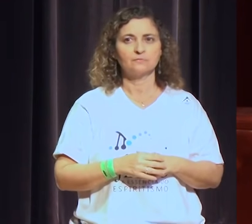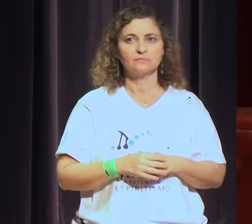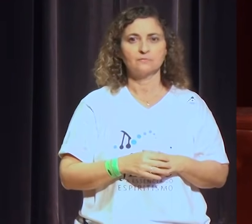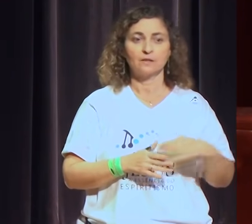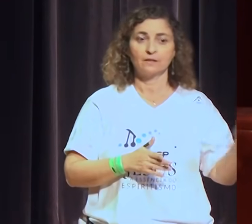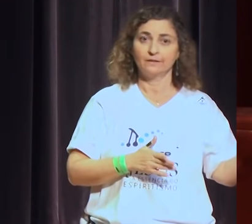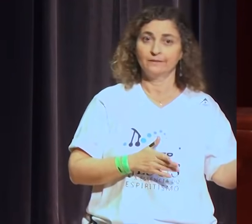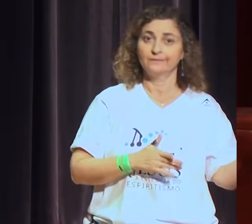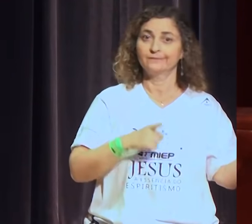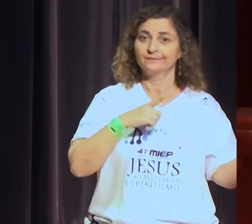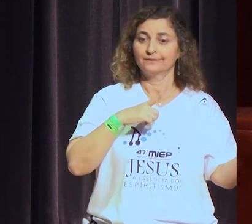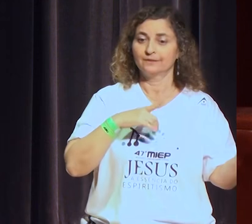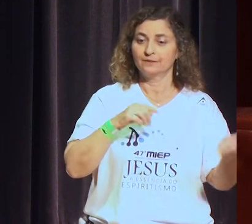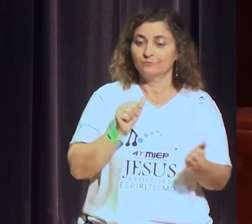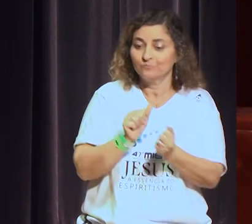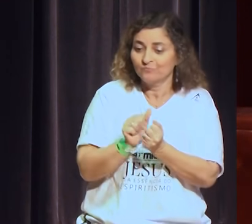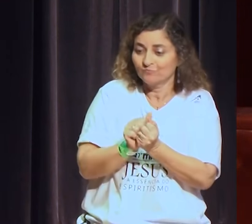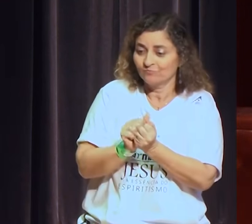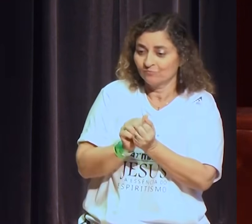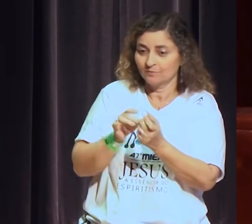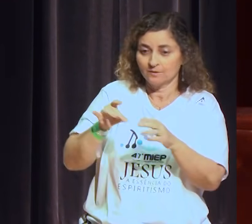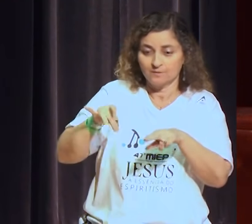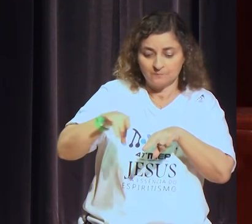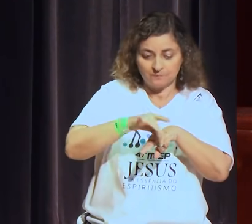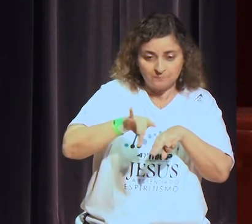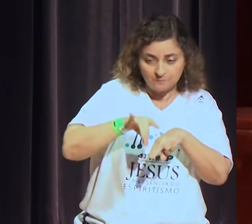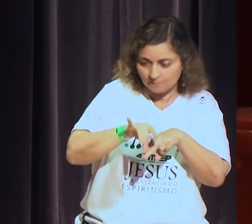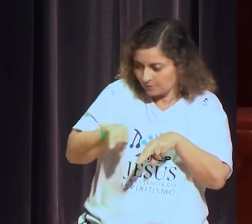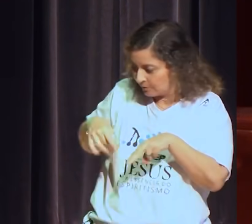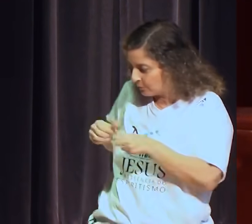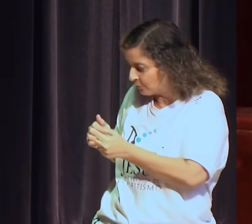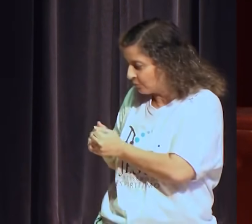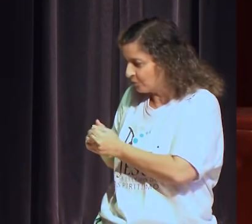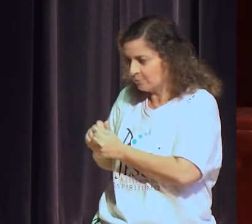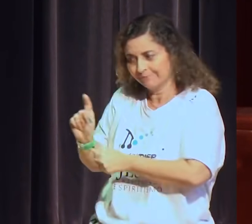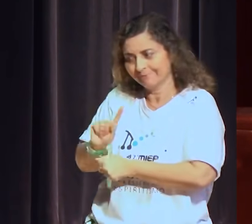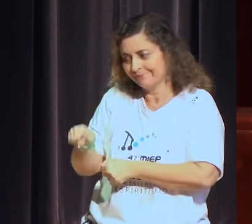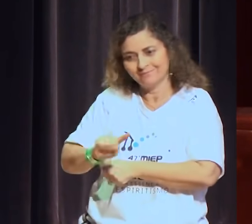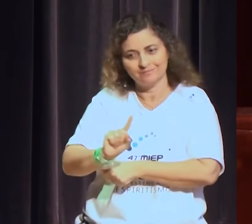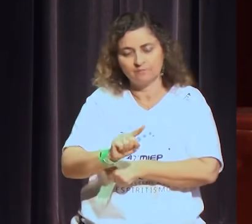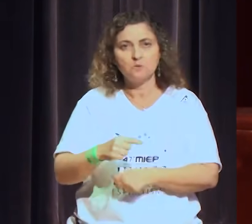Sou enviado. E aí o Espírito Protetor deve falar assim,